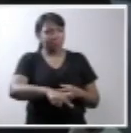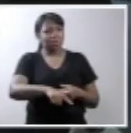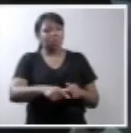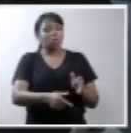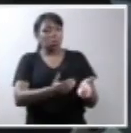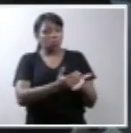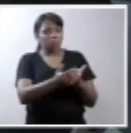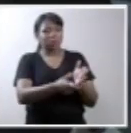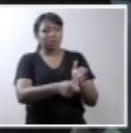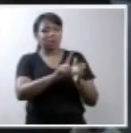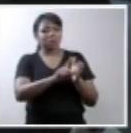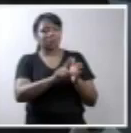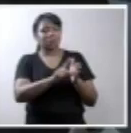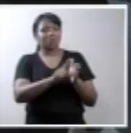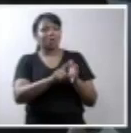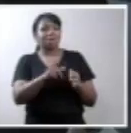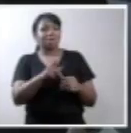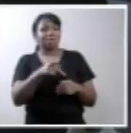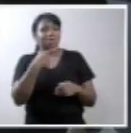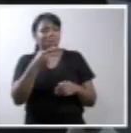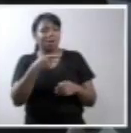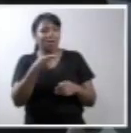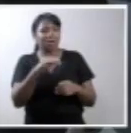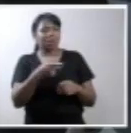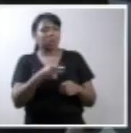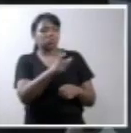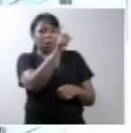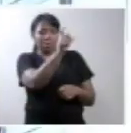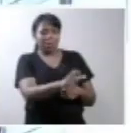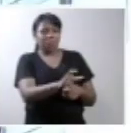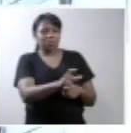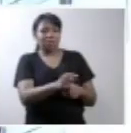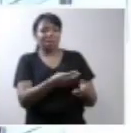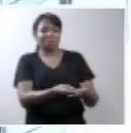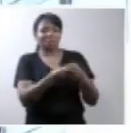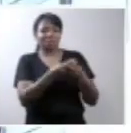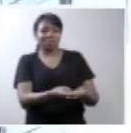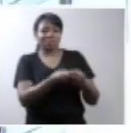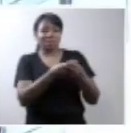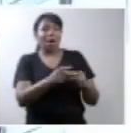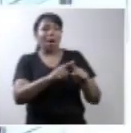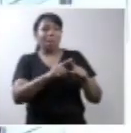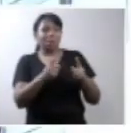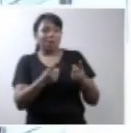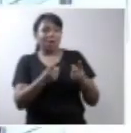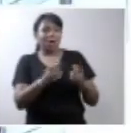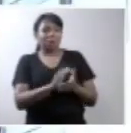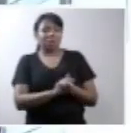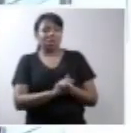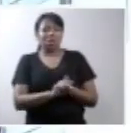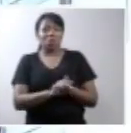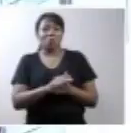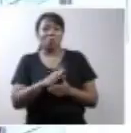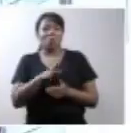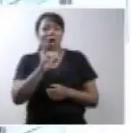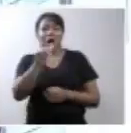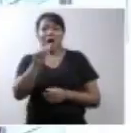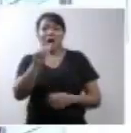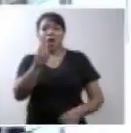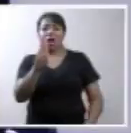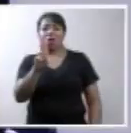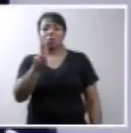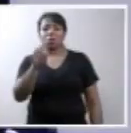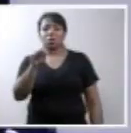porque o Senhor no começo aqui disse que o que caracterizava a sua personalidade era a tolerância e eu quis abusar um